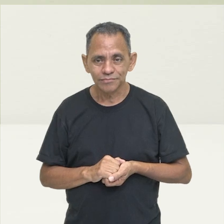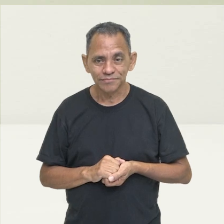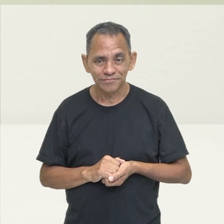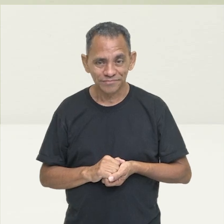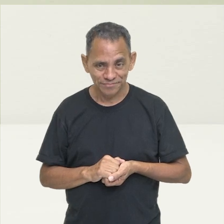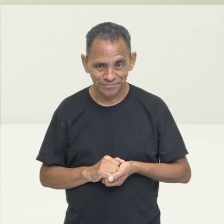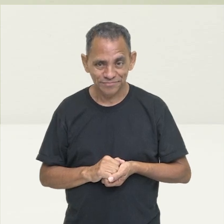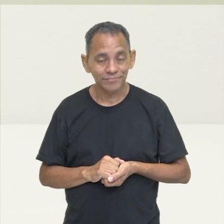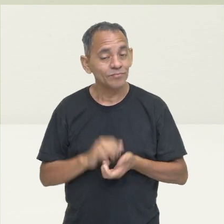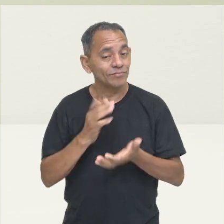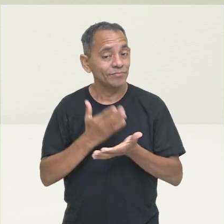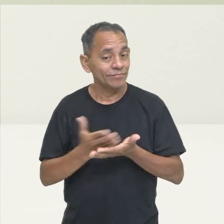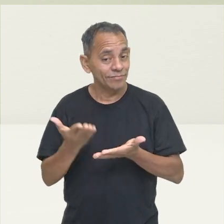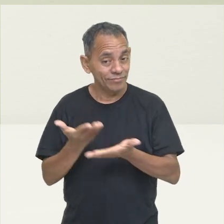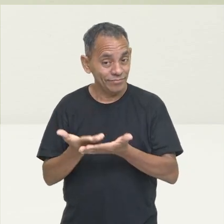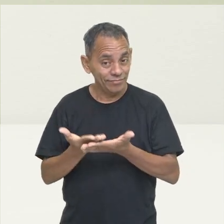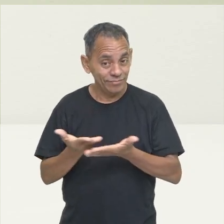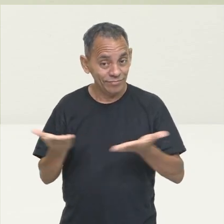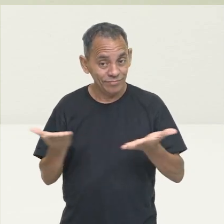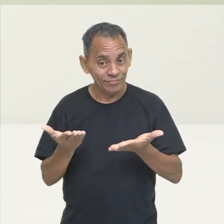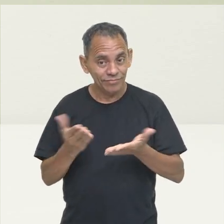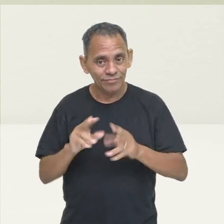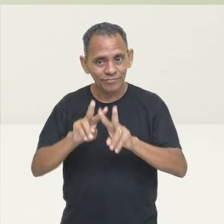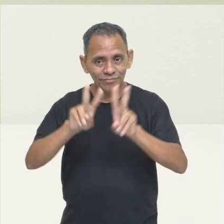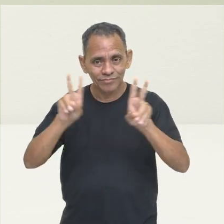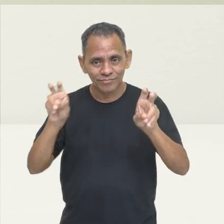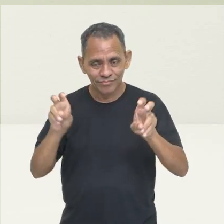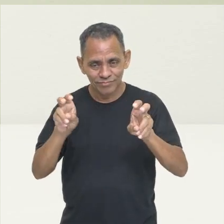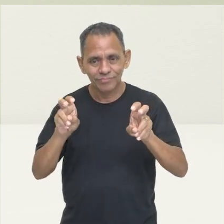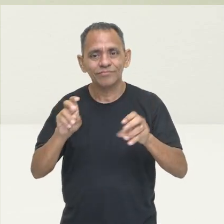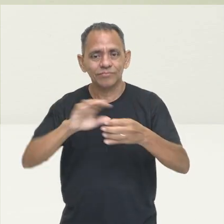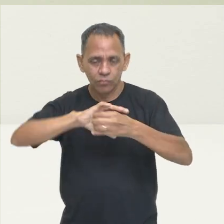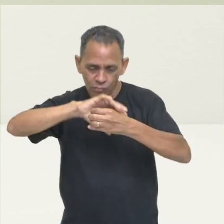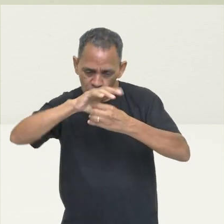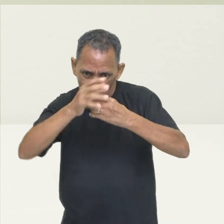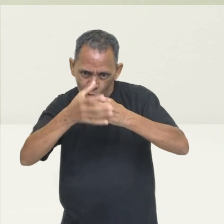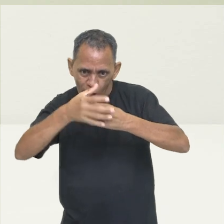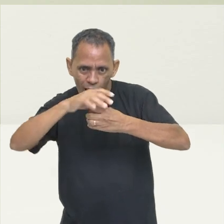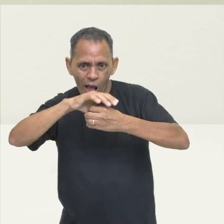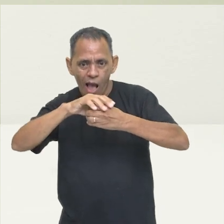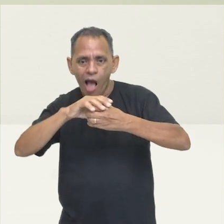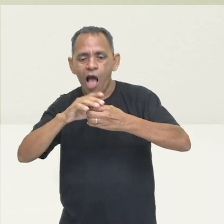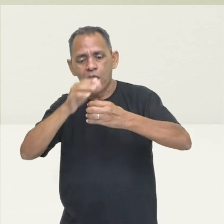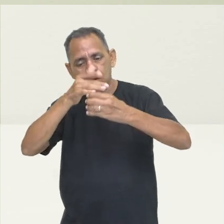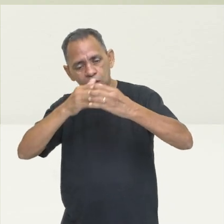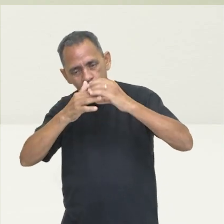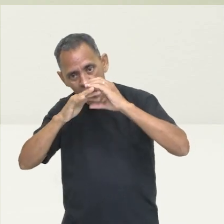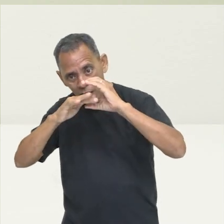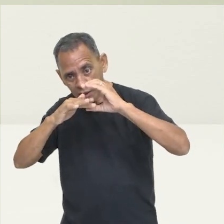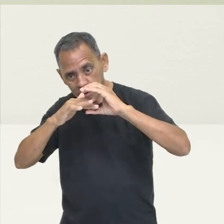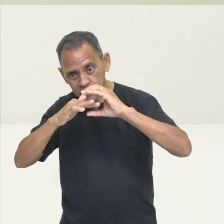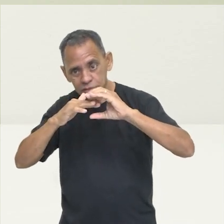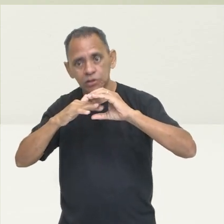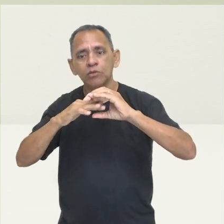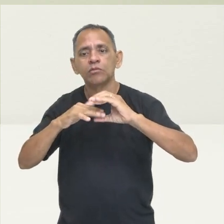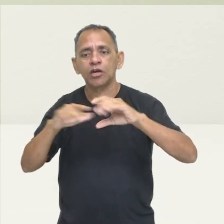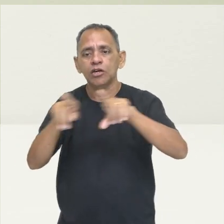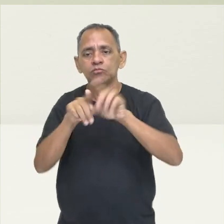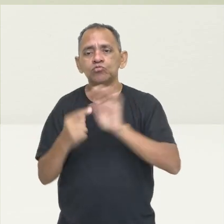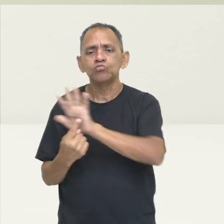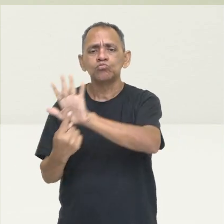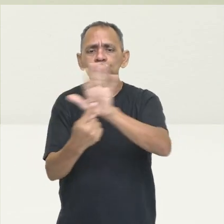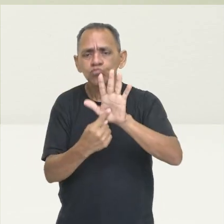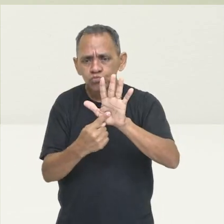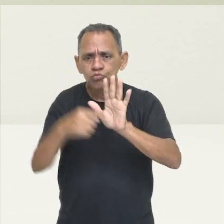E vamos iniciar a nossa aula sobre membrana plasmática e citoplasma, apresentando para vocês